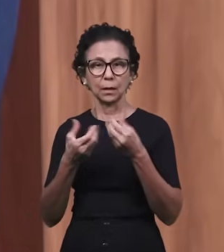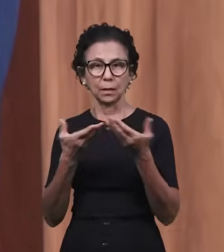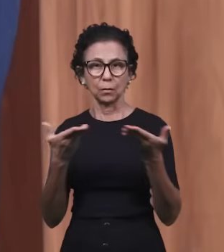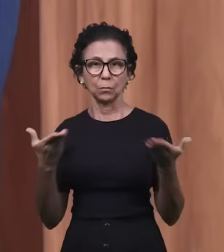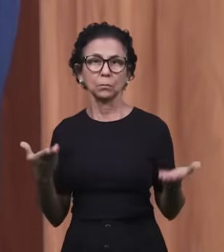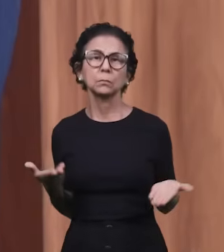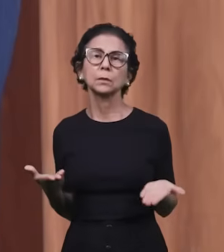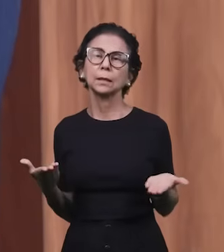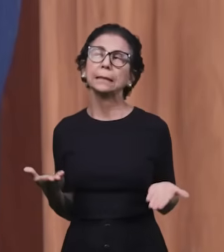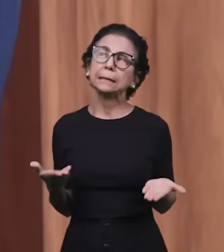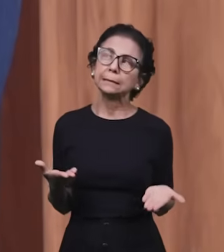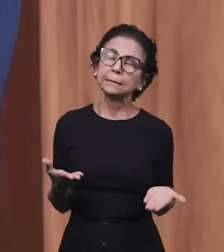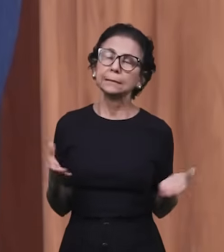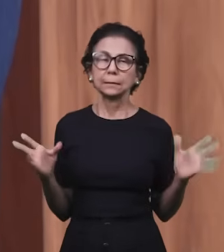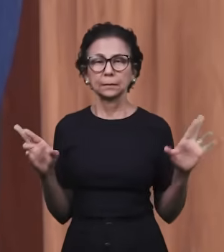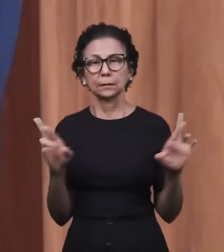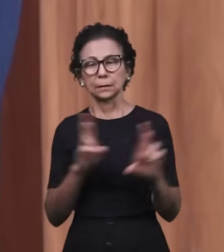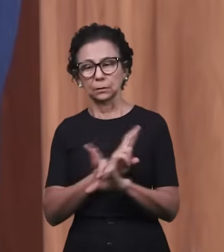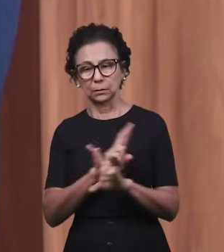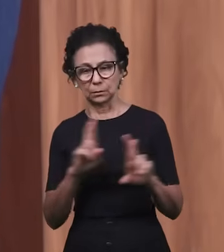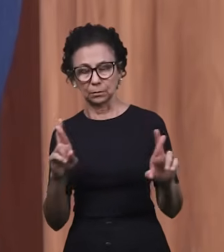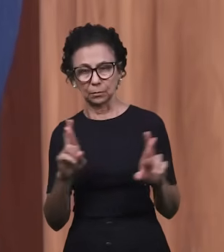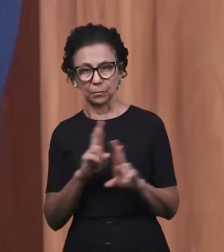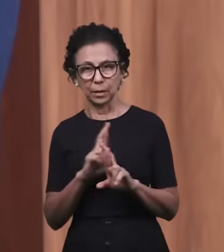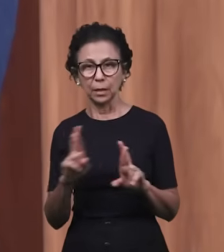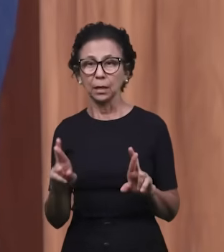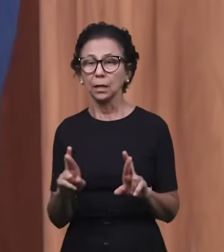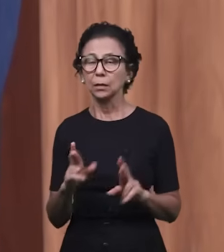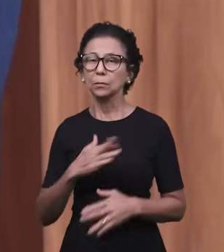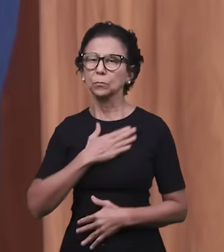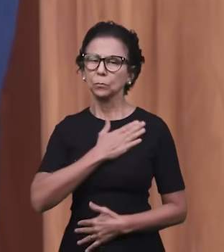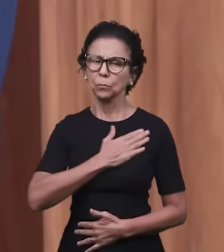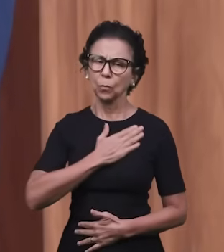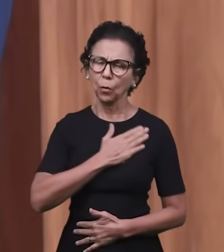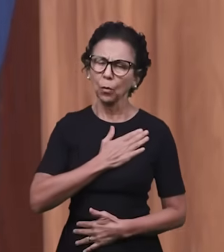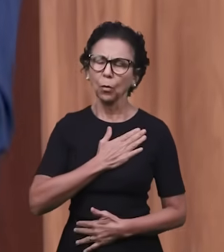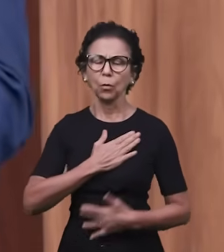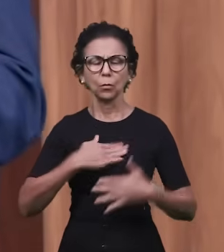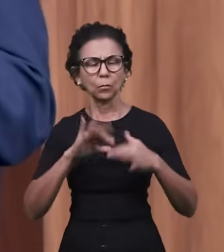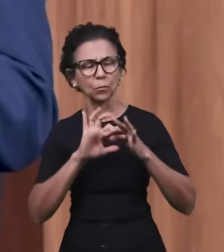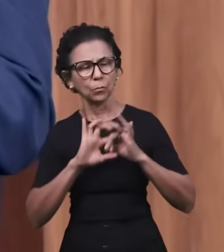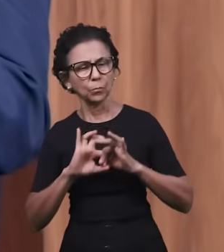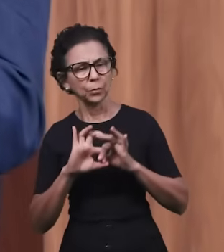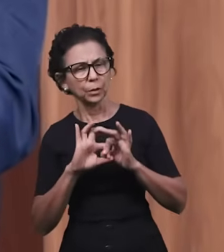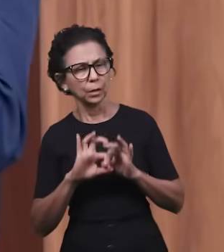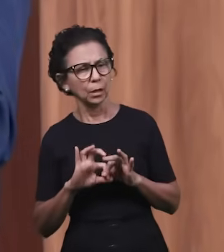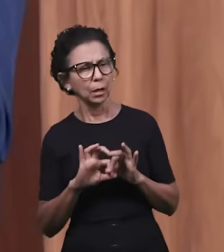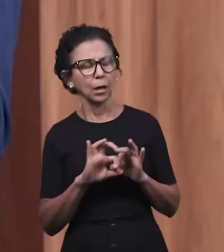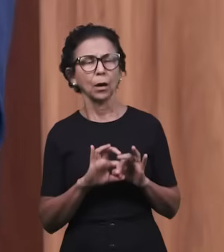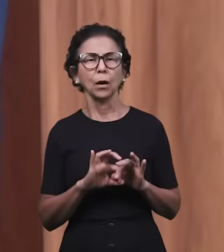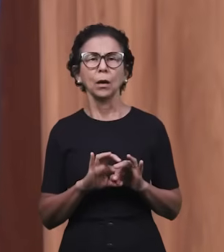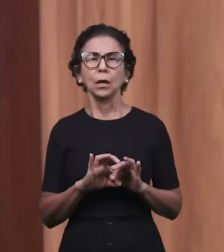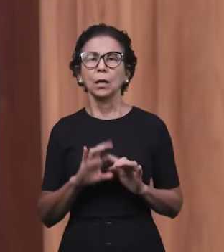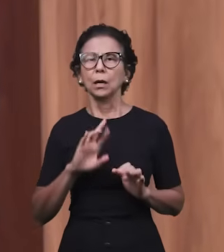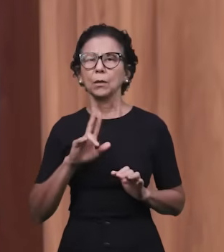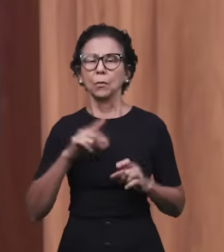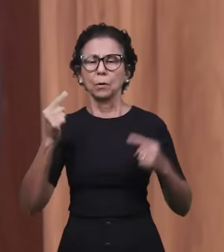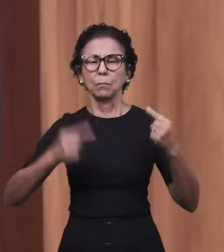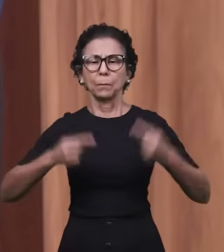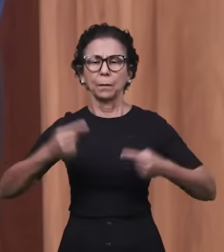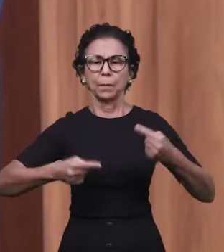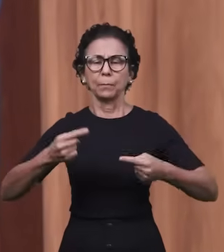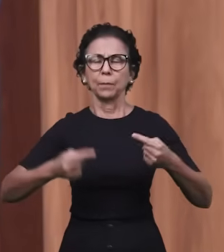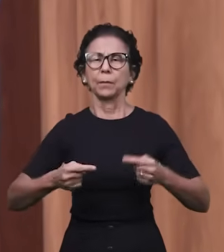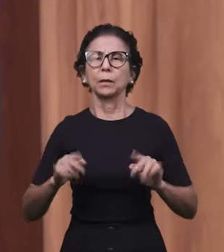esse relacionamento e nos relacionamos de forma muito agradável, muito harmoniosa, porque não é uma competição, não é uma disputa,